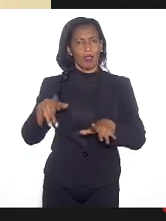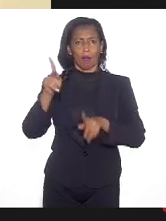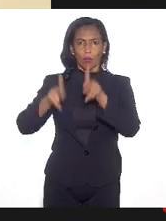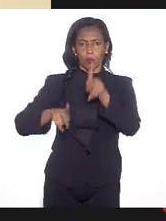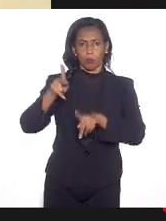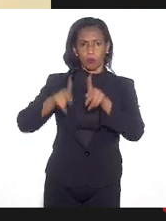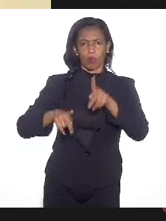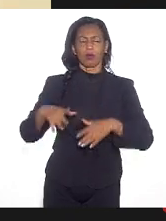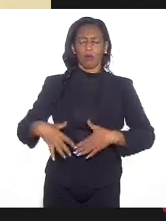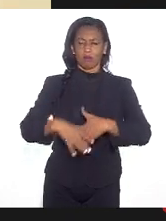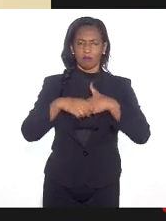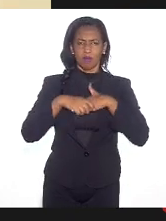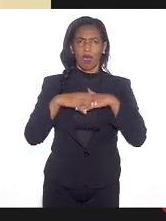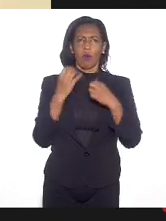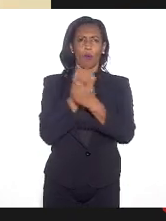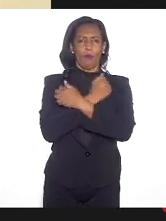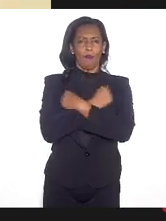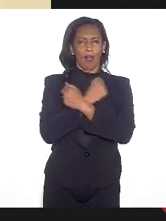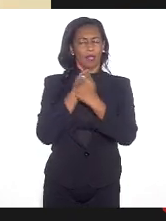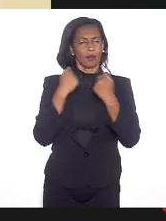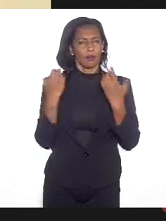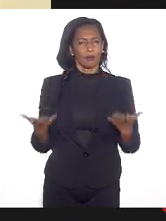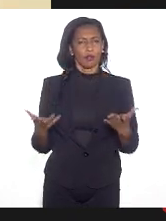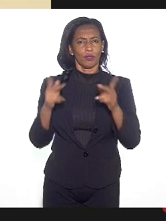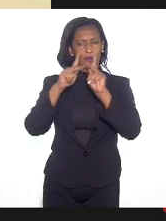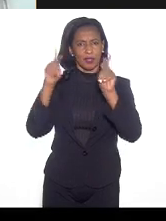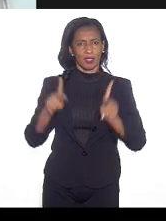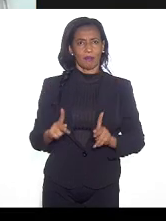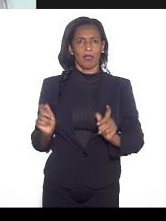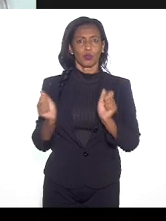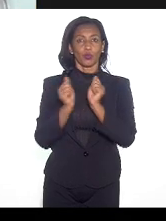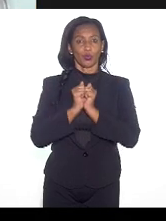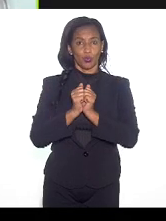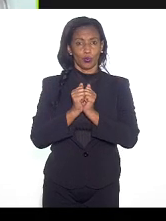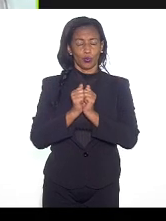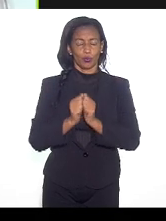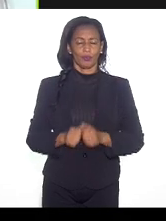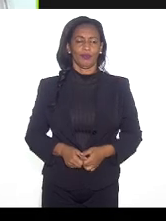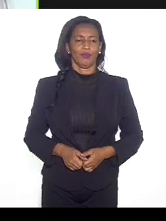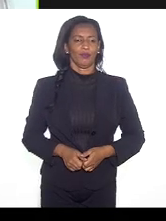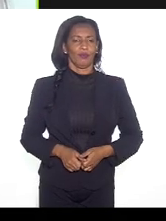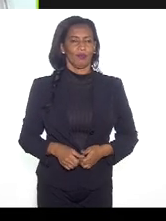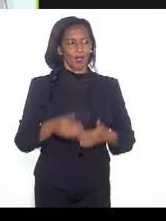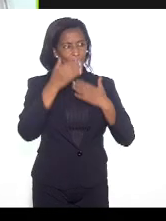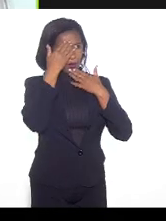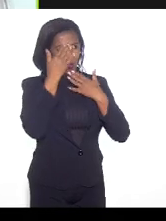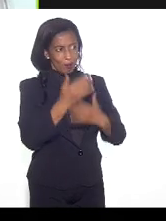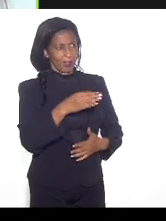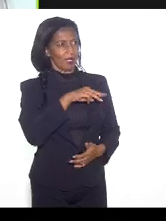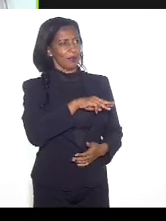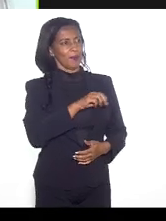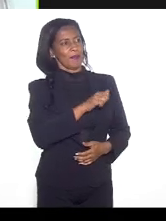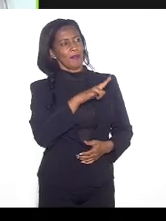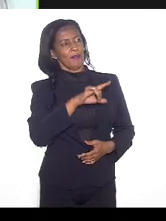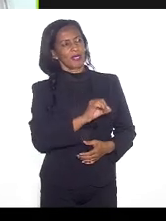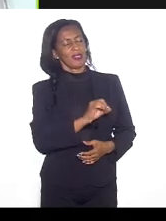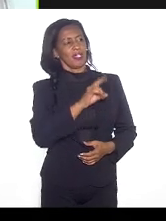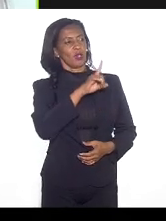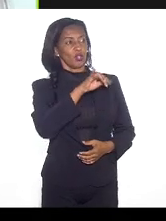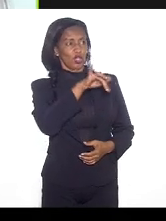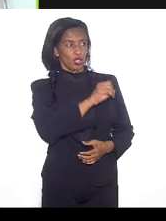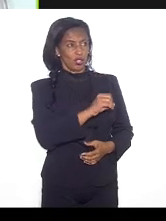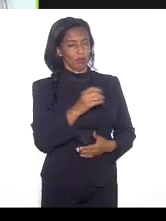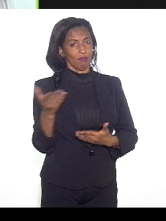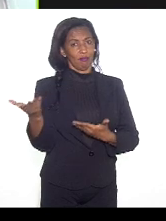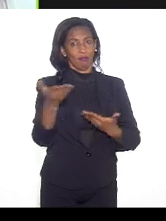Pode contar comigo, um abraço a todos. Fique na paz, estamos juntos. Obrigado, deputado Marcelo Dino. Vou passar a palavra para a deputada Marta